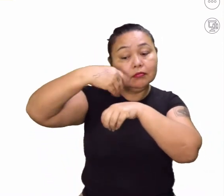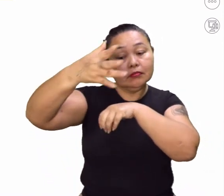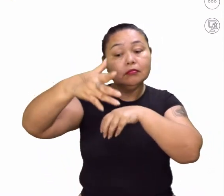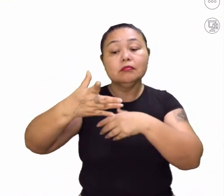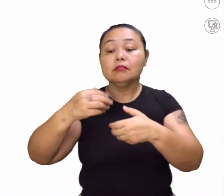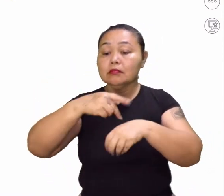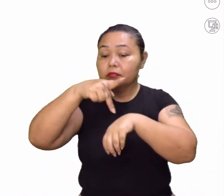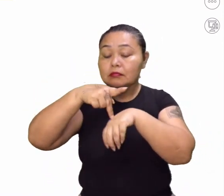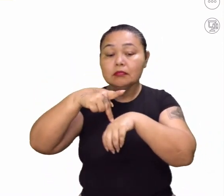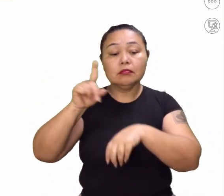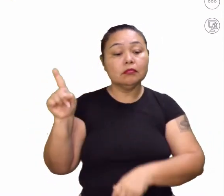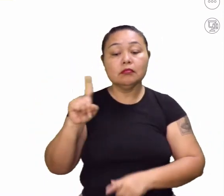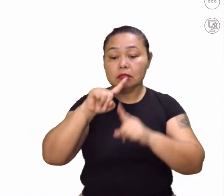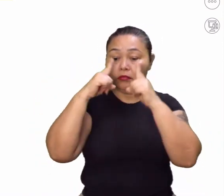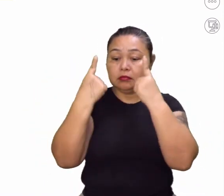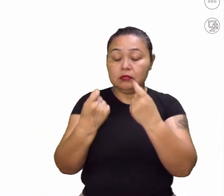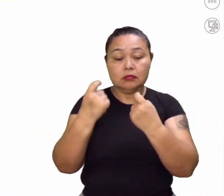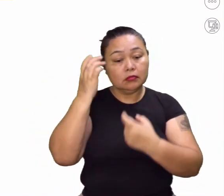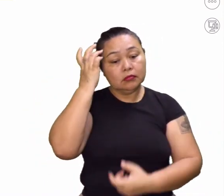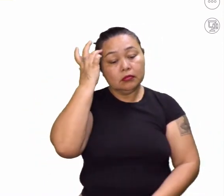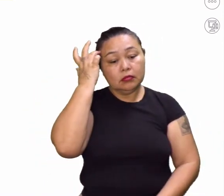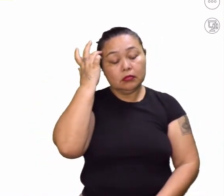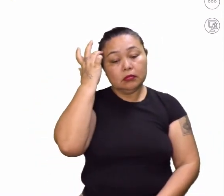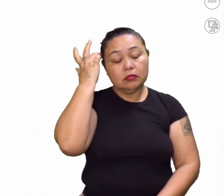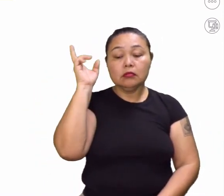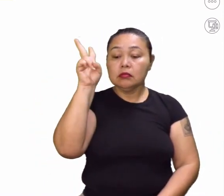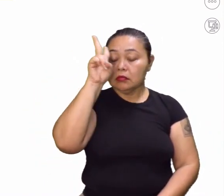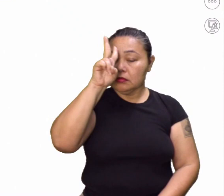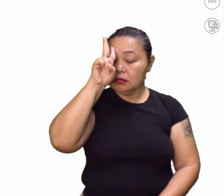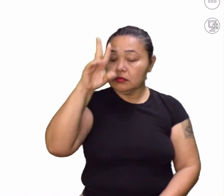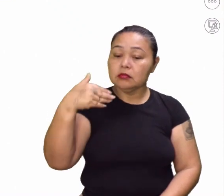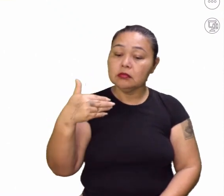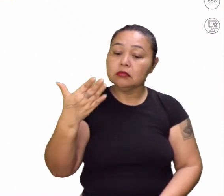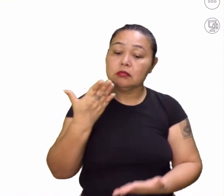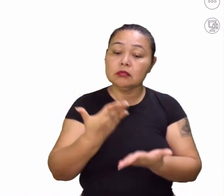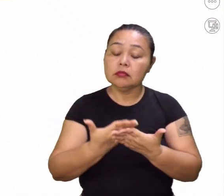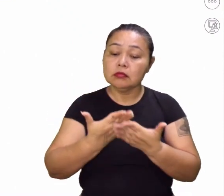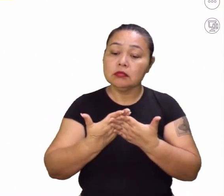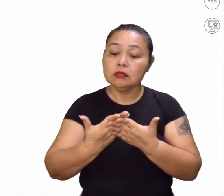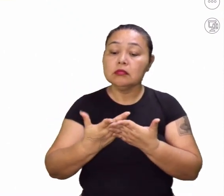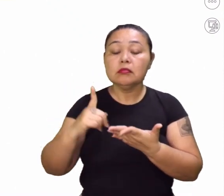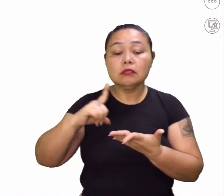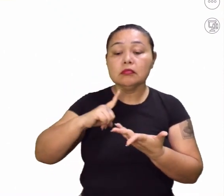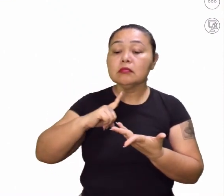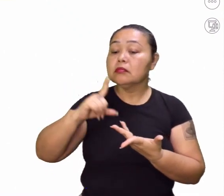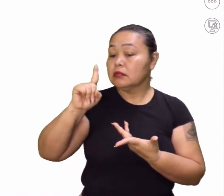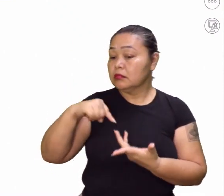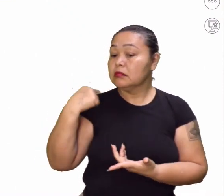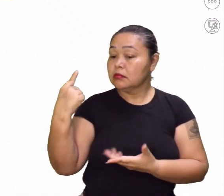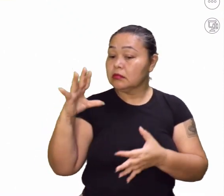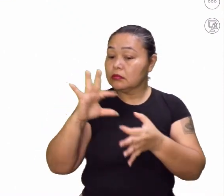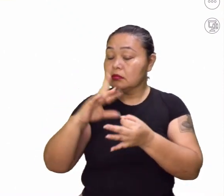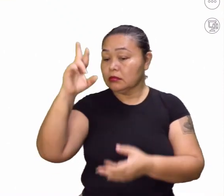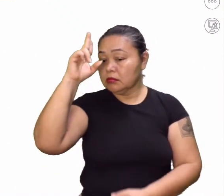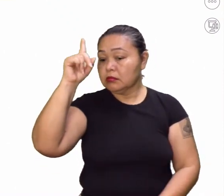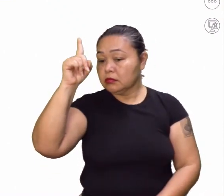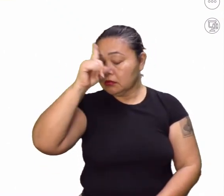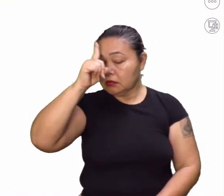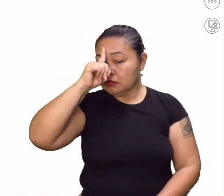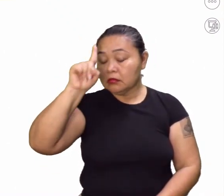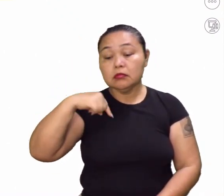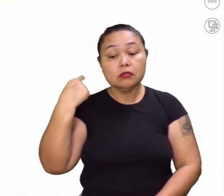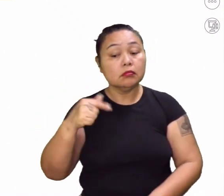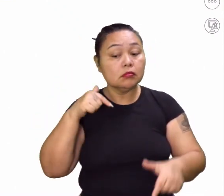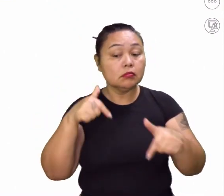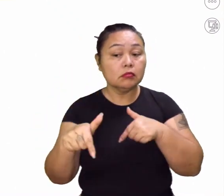Rogério, olha só. Interessante, né? Olha só. Lembra que no começo da aula eu falei que tem a ver com o nosso dia a dia, com o nosso trabalho, com o nosso...